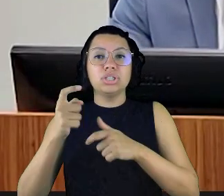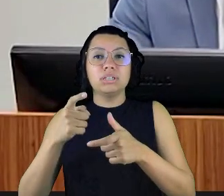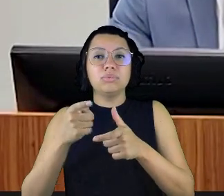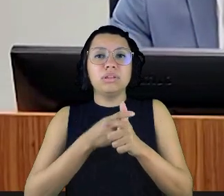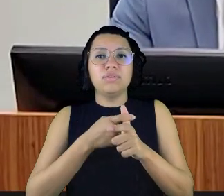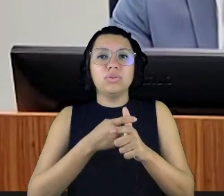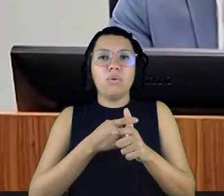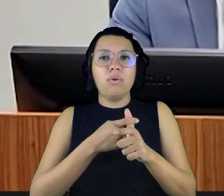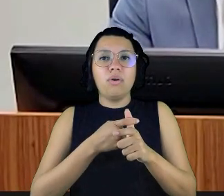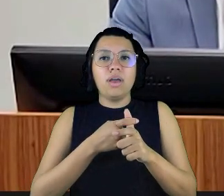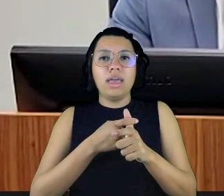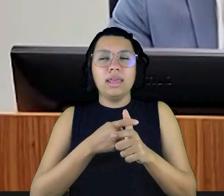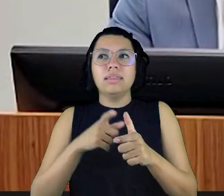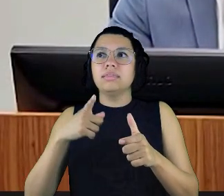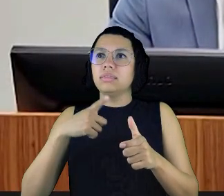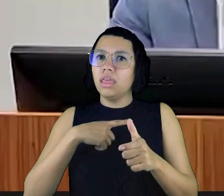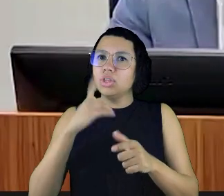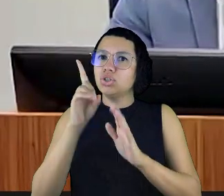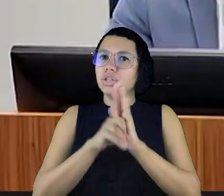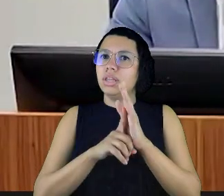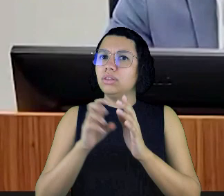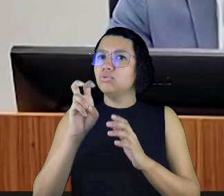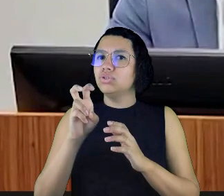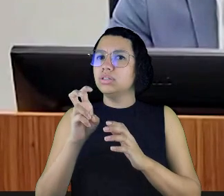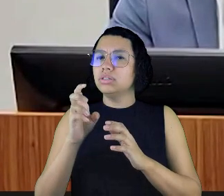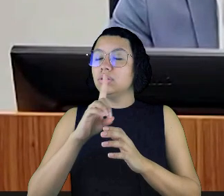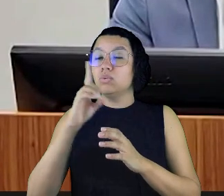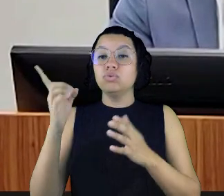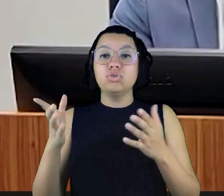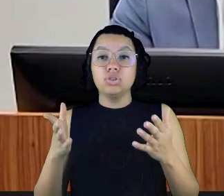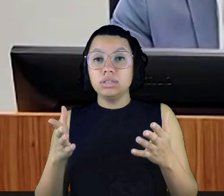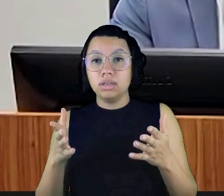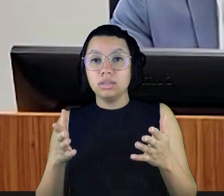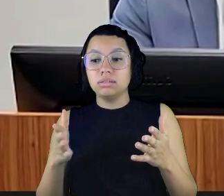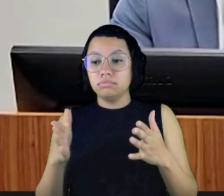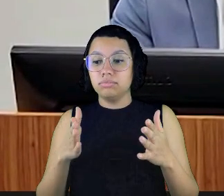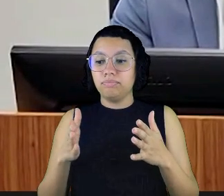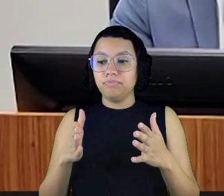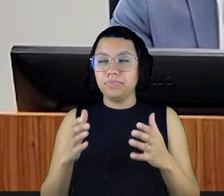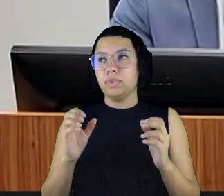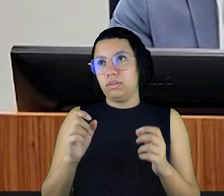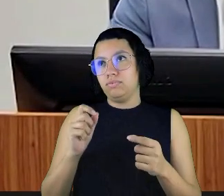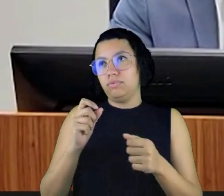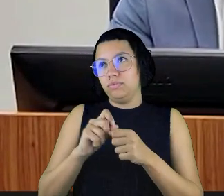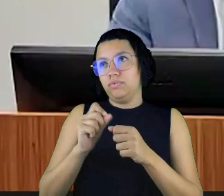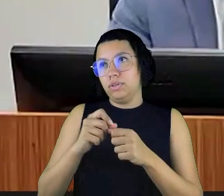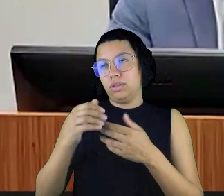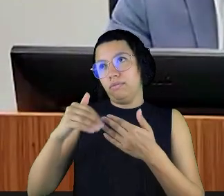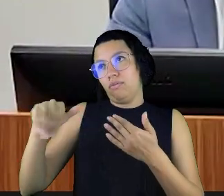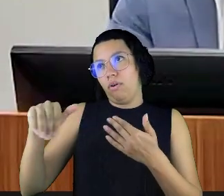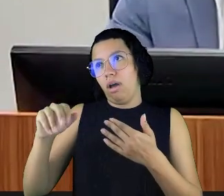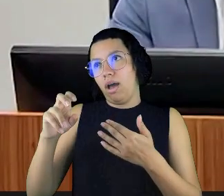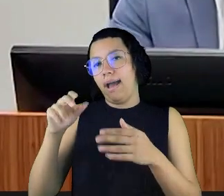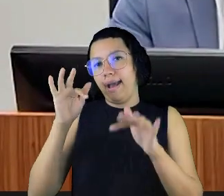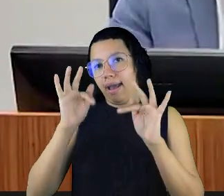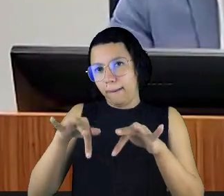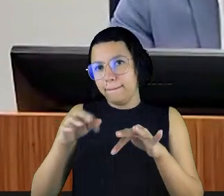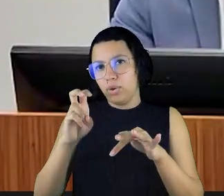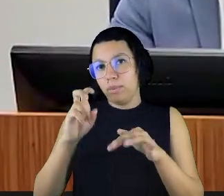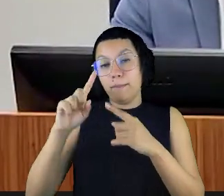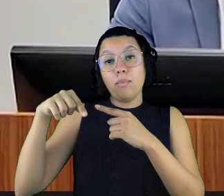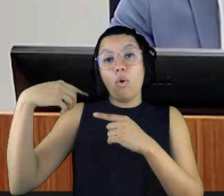se fizer fora do prazo, aí você vai para a regra vinculativa do STJ, penhora preferencial recai sobre dinheiro.